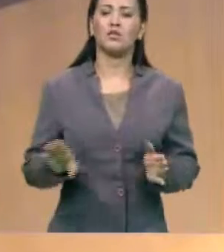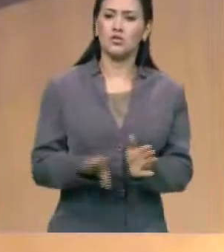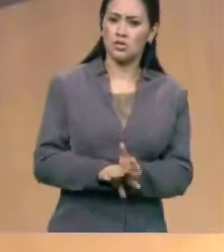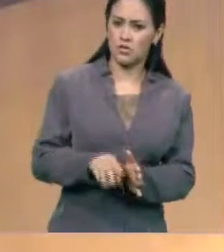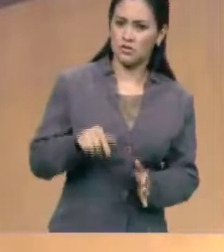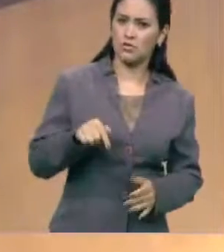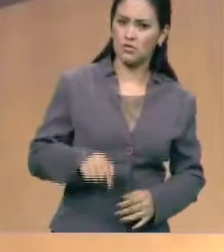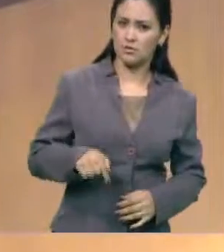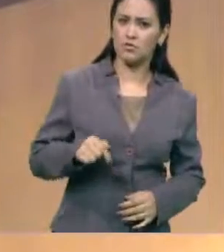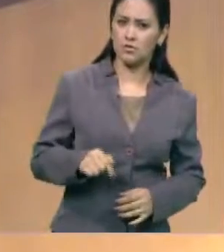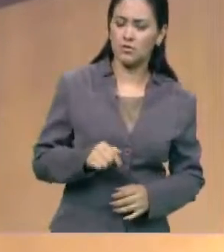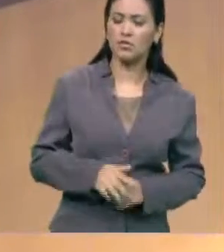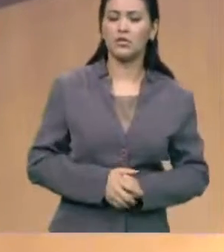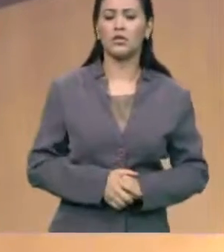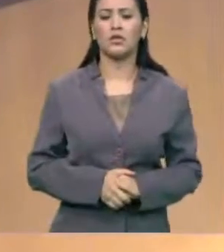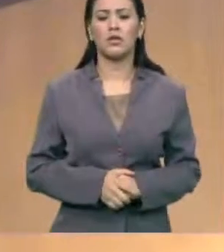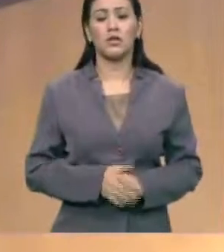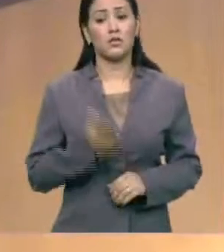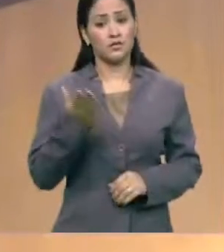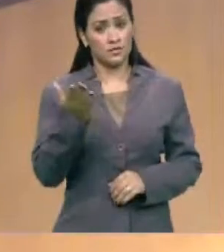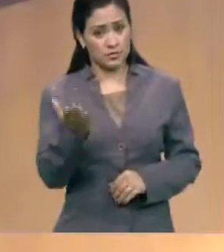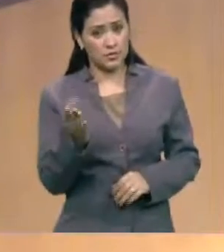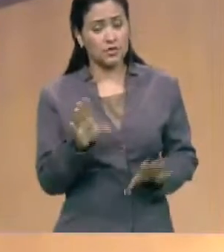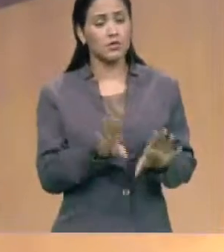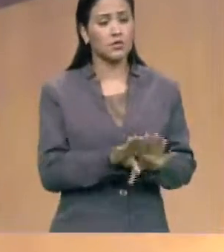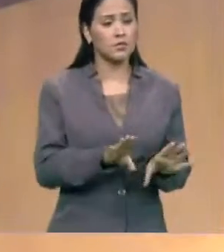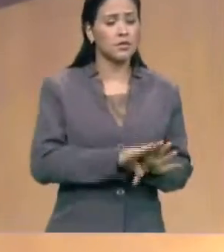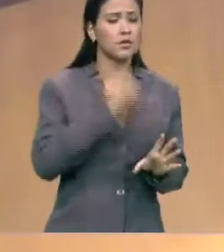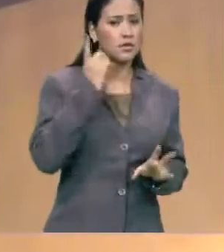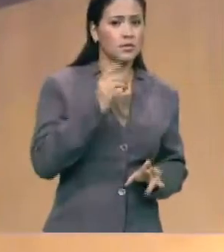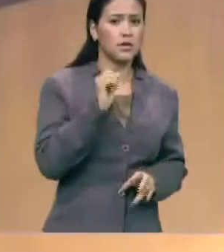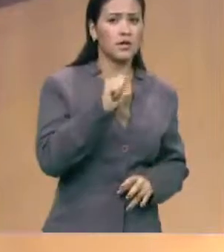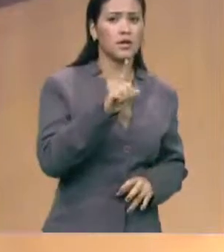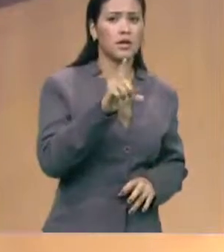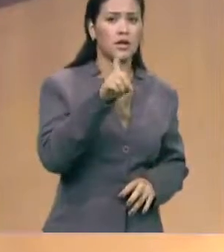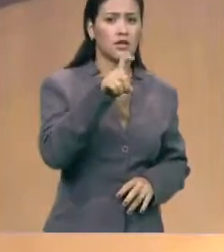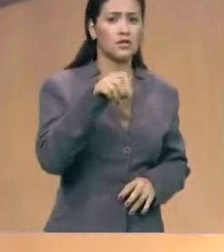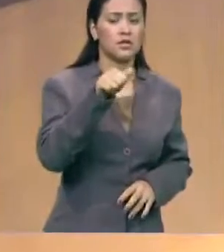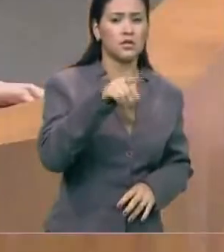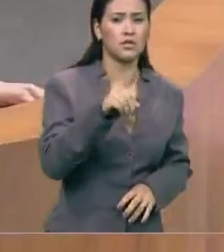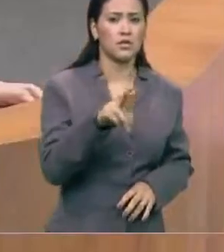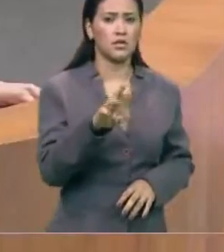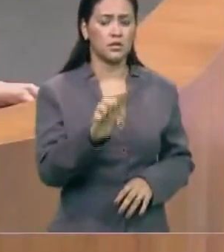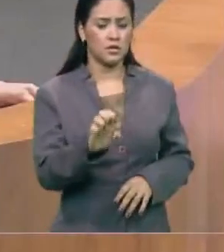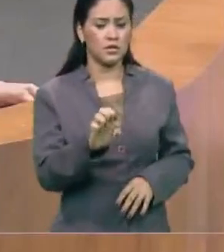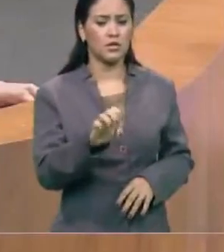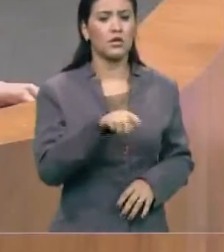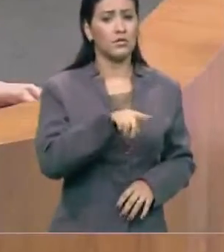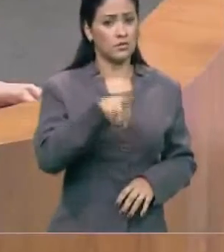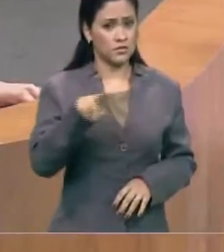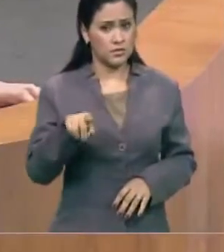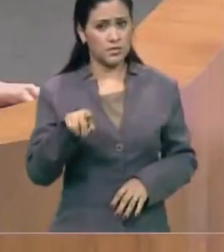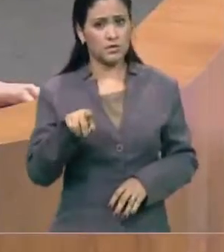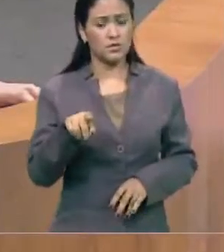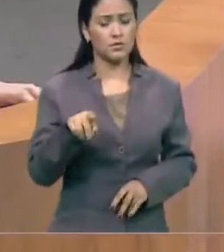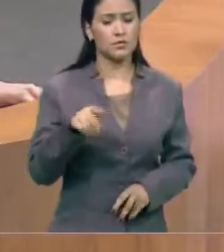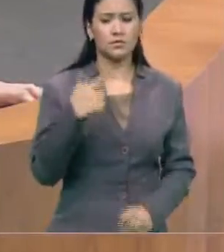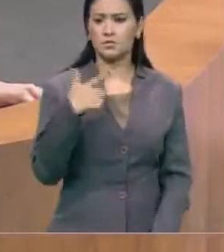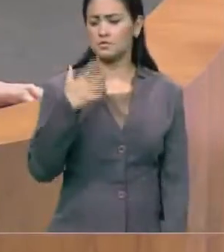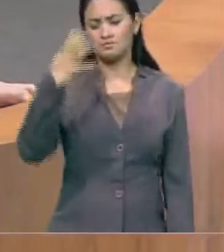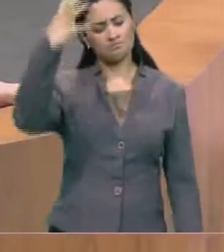Andréia, e aí tanto Vossa Excelência quanto o deputado Alexandre Almeida e os mais deputados não têm nenhuma